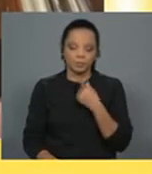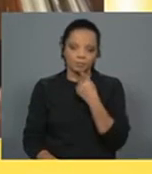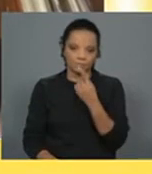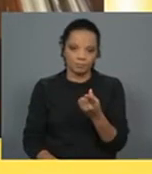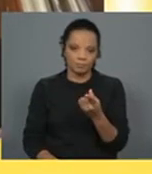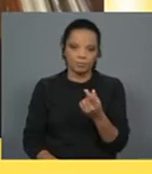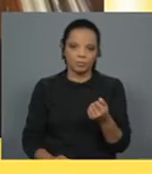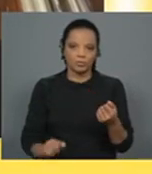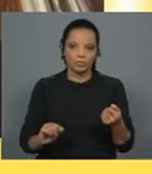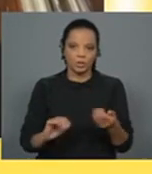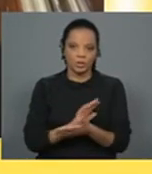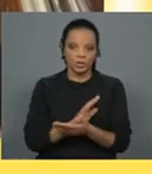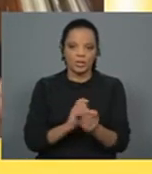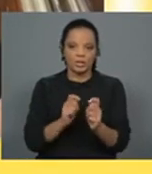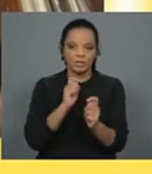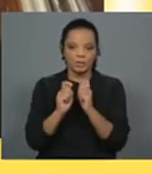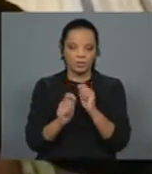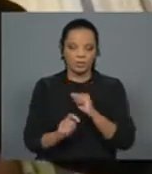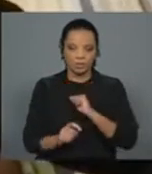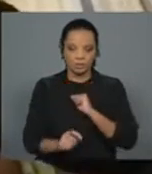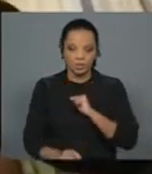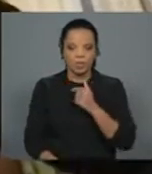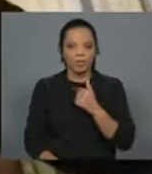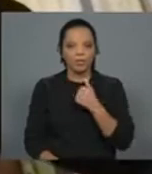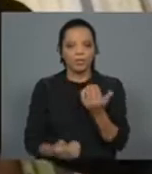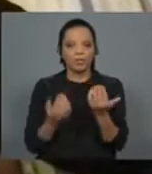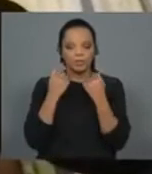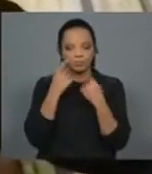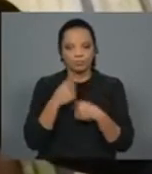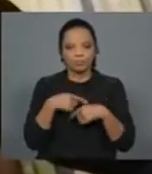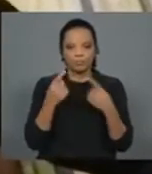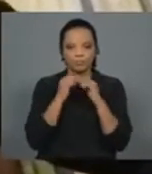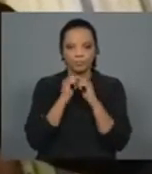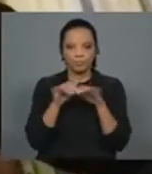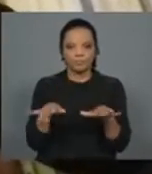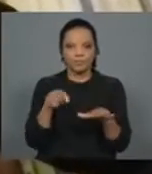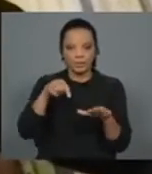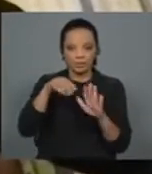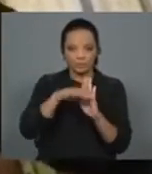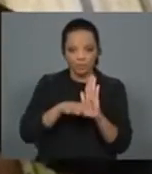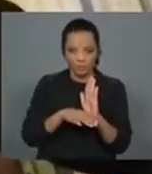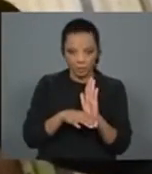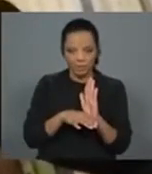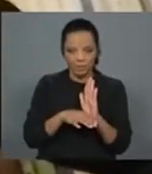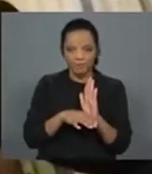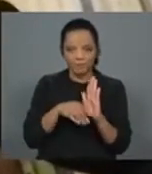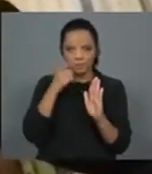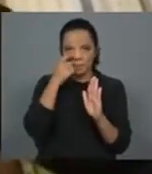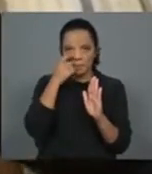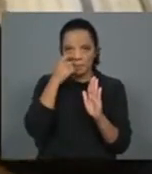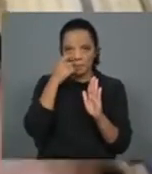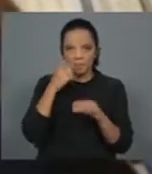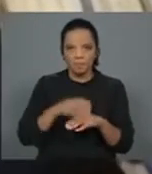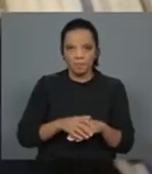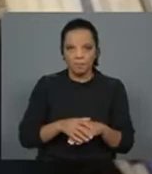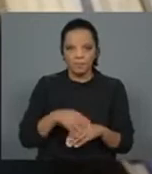está na minha entrevista, divulguei esta informação, ou seja, este programa que ia sair no dia